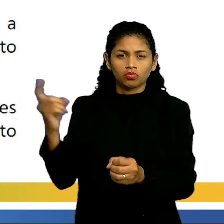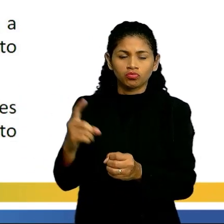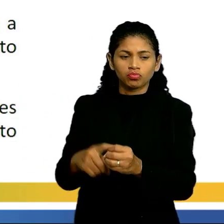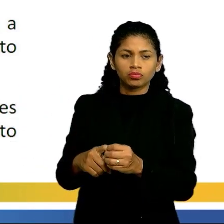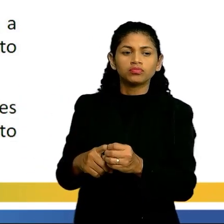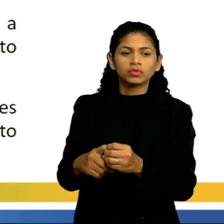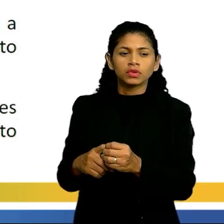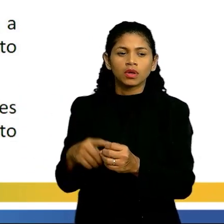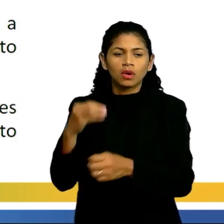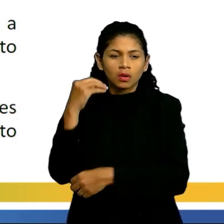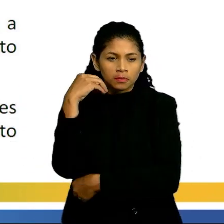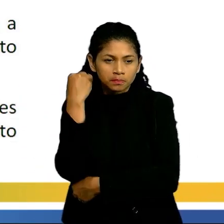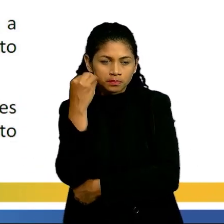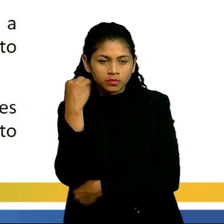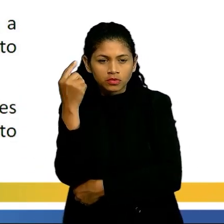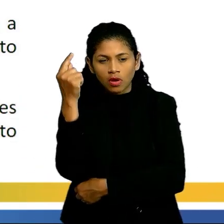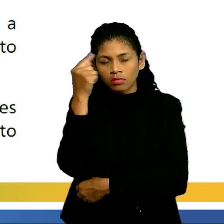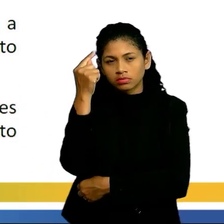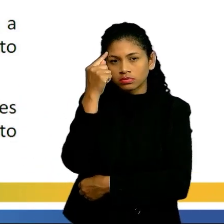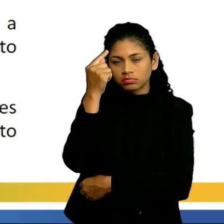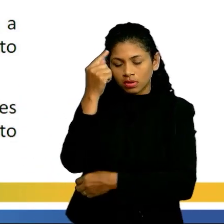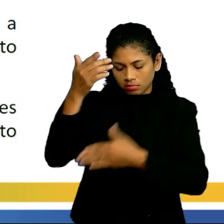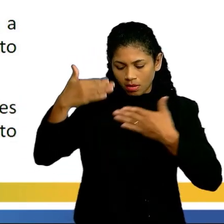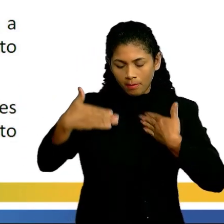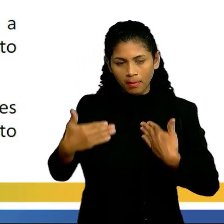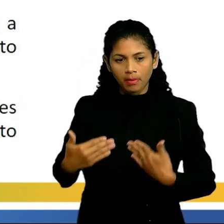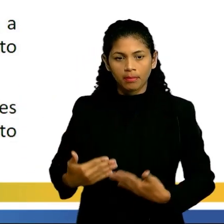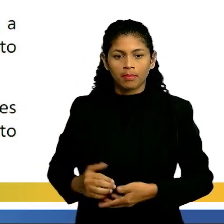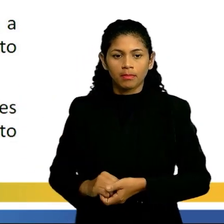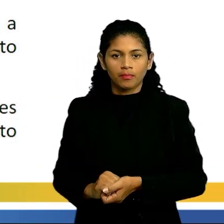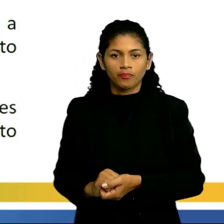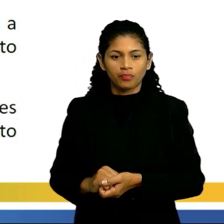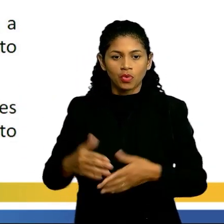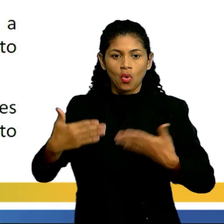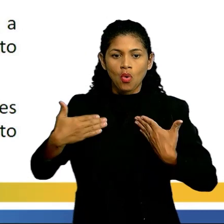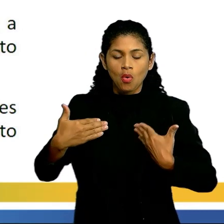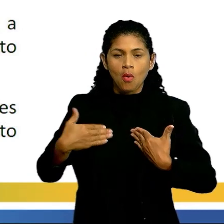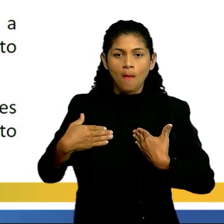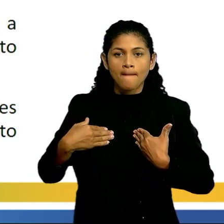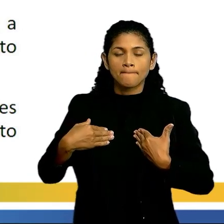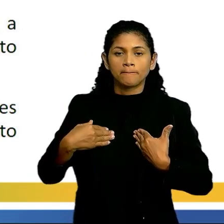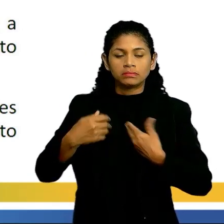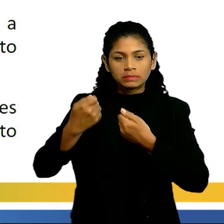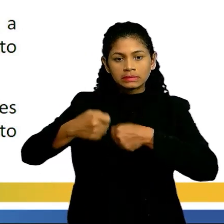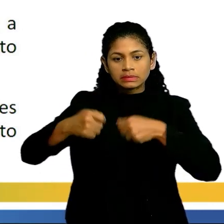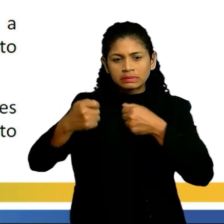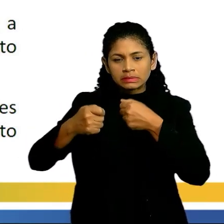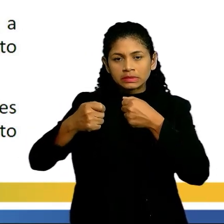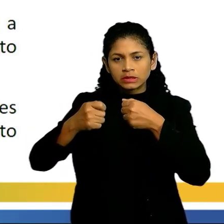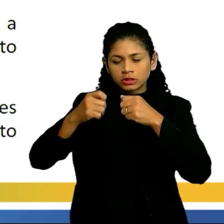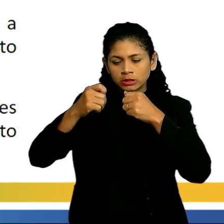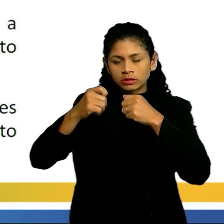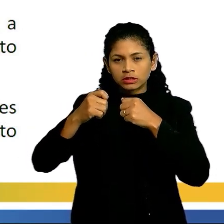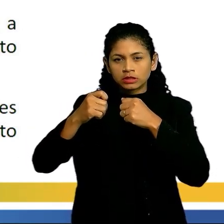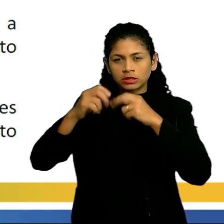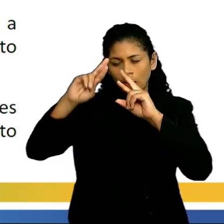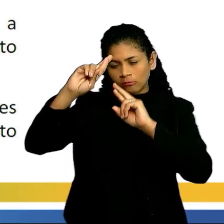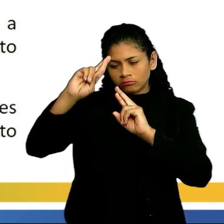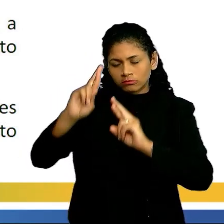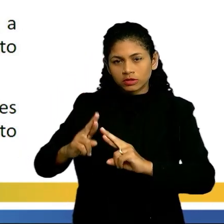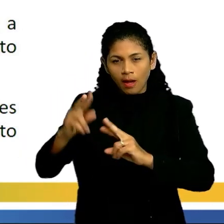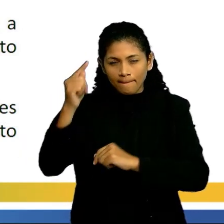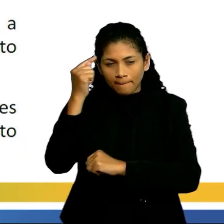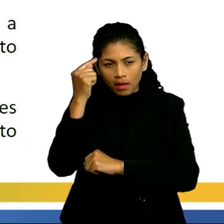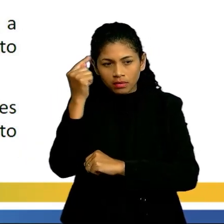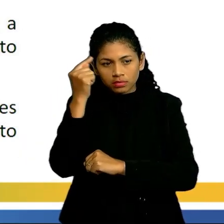Retomam a experiência do pensamento sobre o corpo. O corpo deve ser servo do intelecto, pois somente